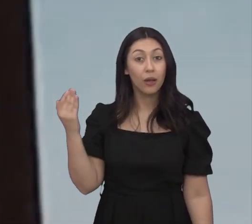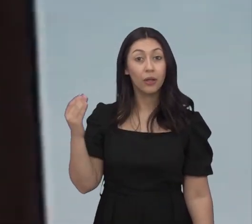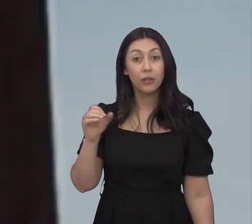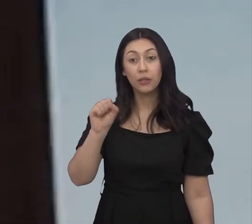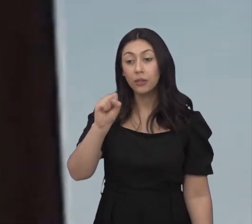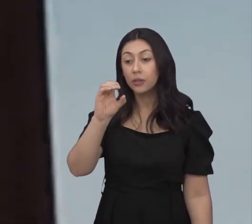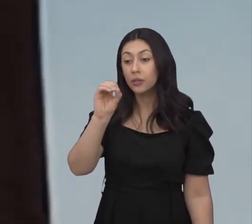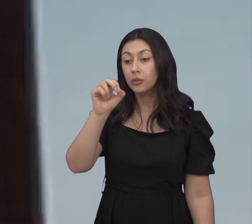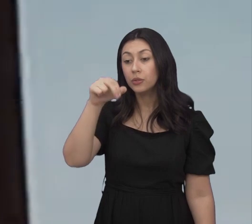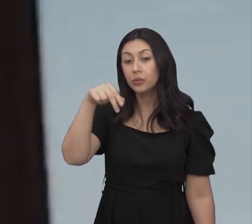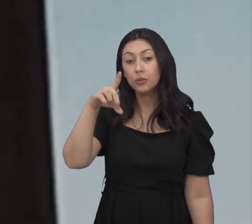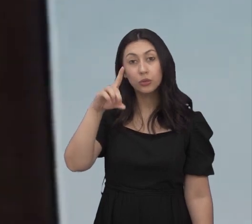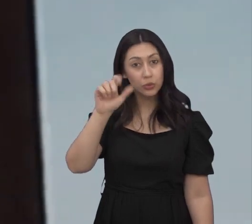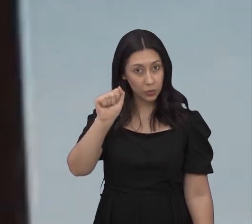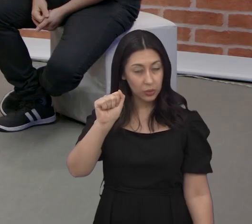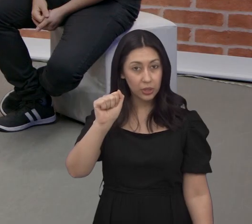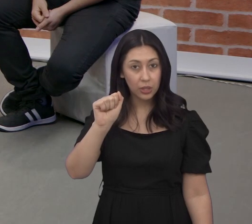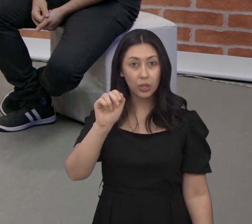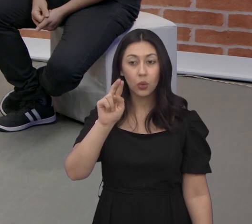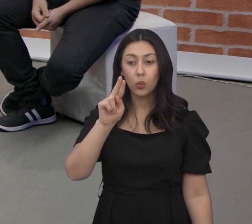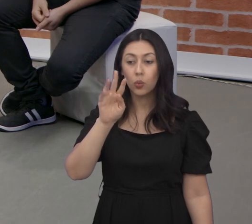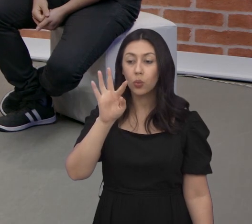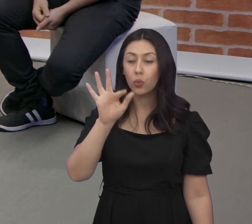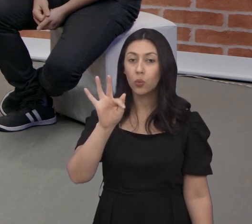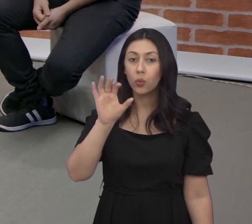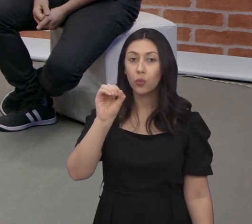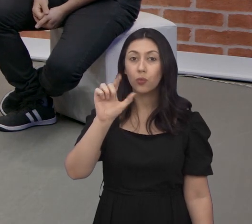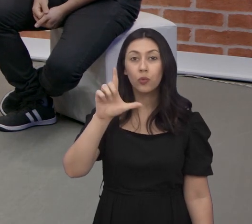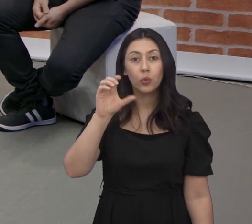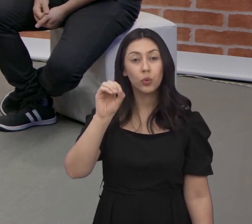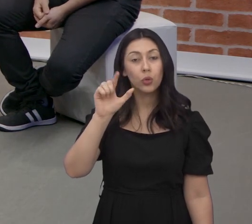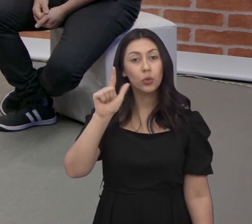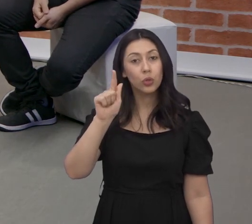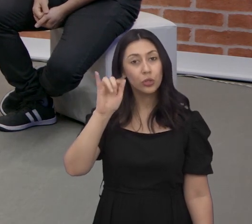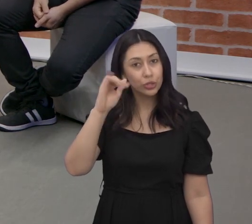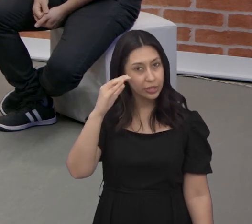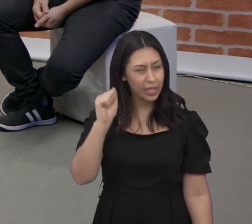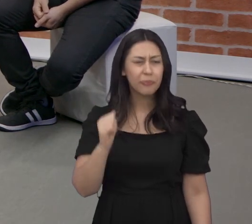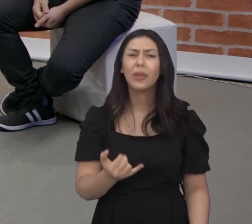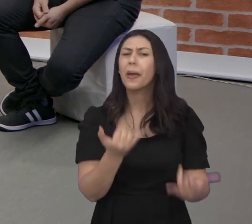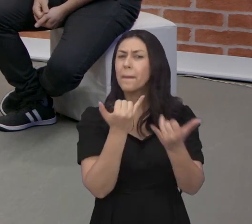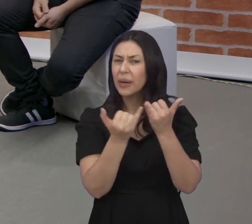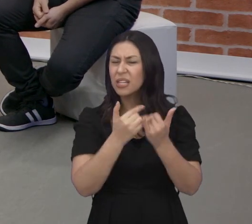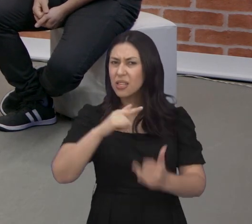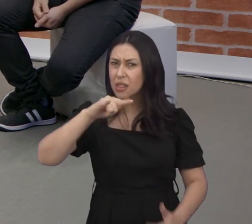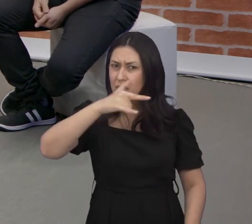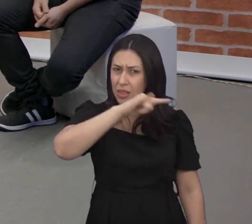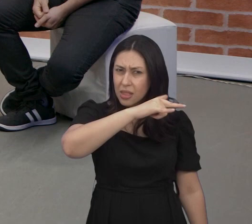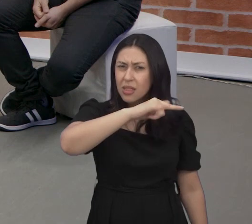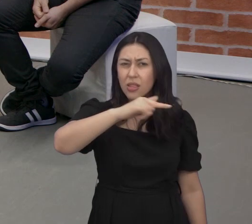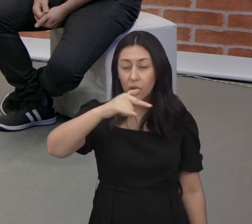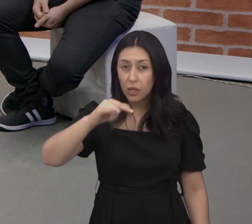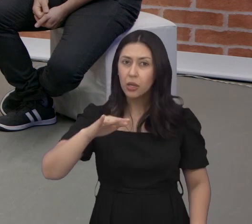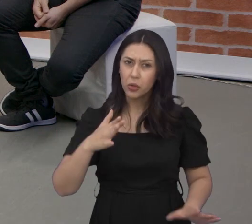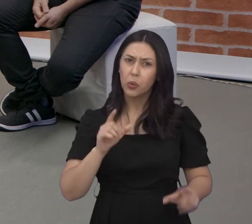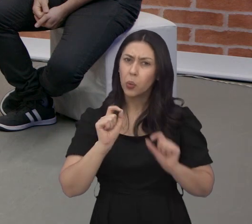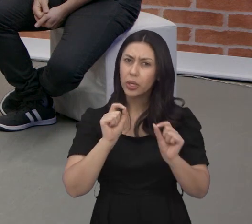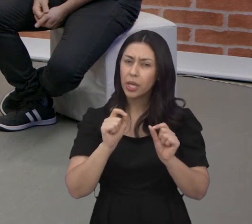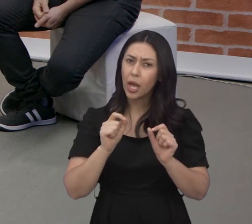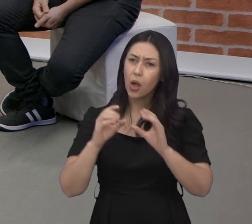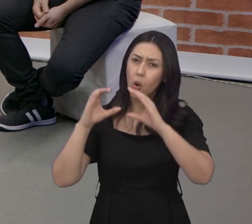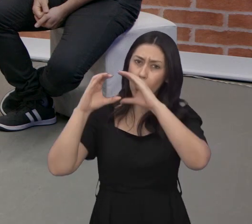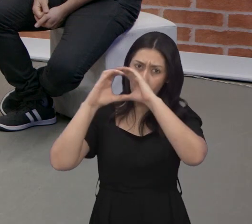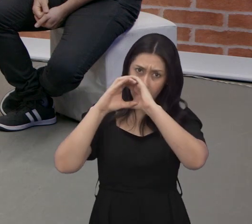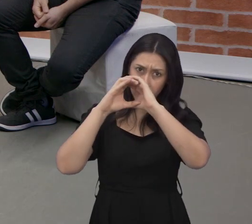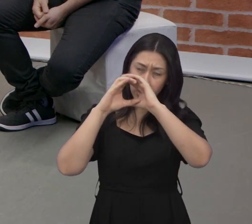De sonda ufológica. Sonda ufológica seriam como se fossem nossos drones de hoje em dia, vamos dizer assim, naves de reconhecimento. Então, essas aí